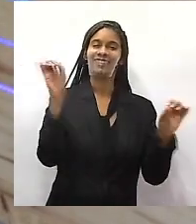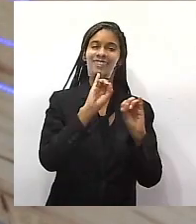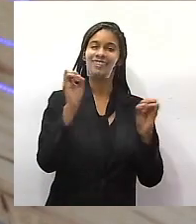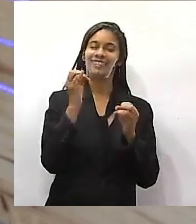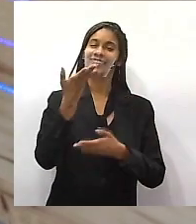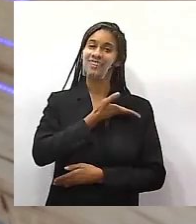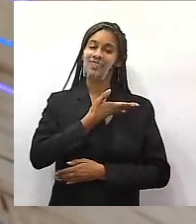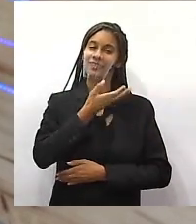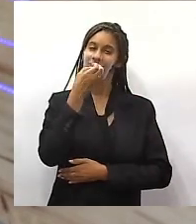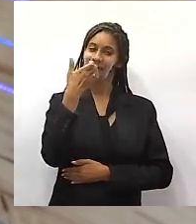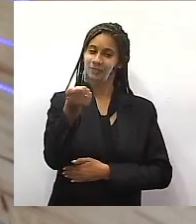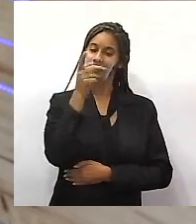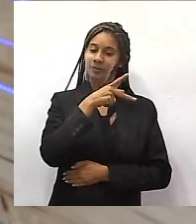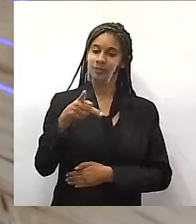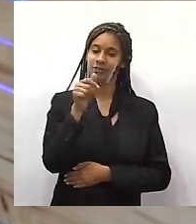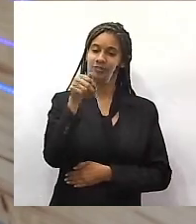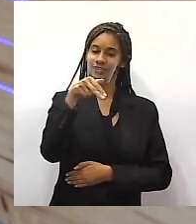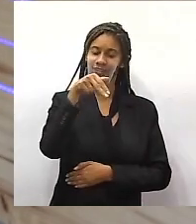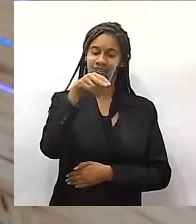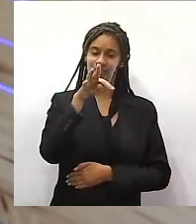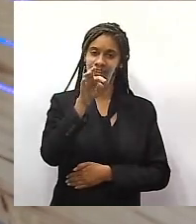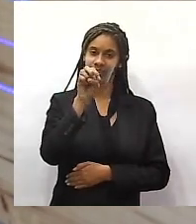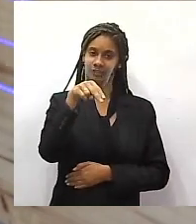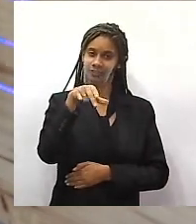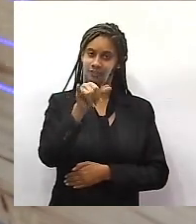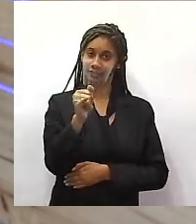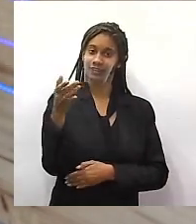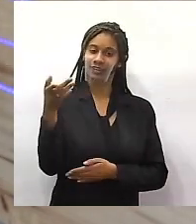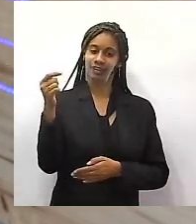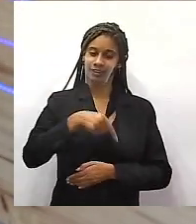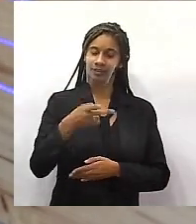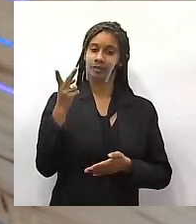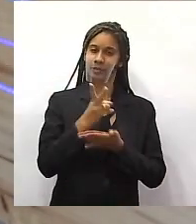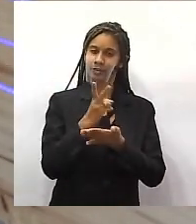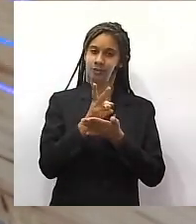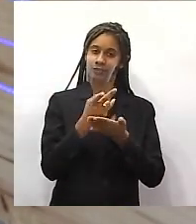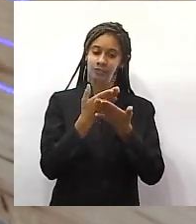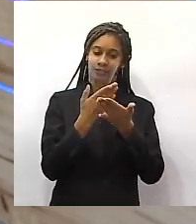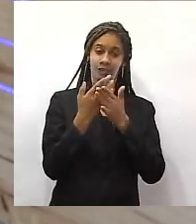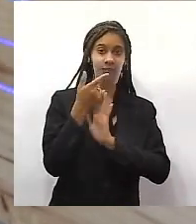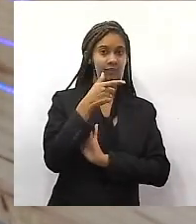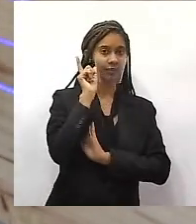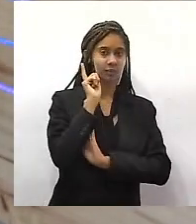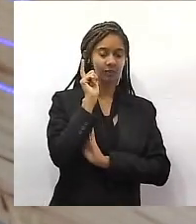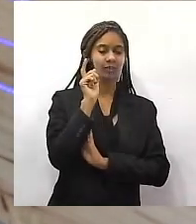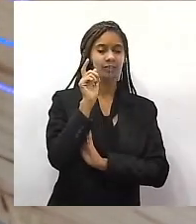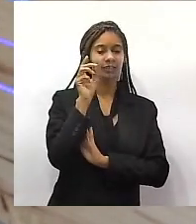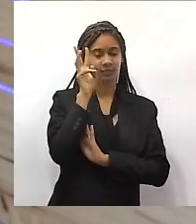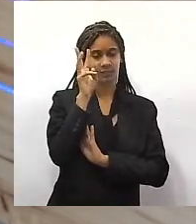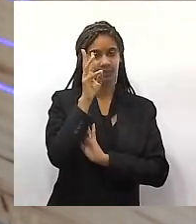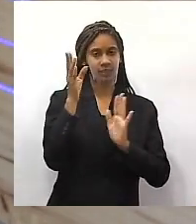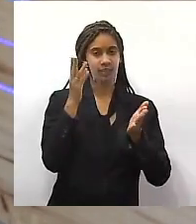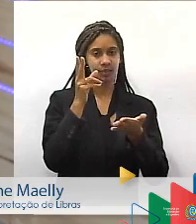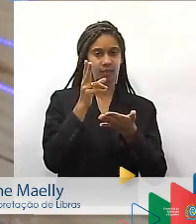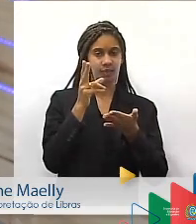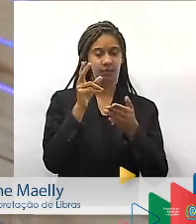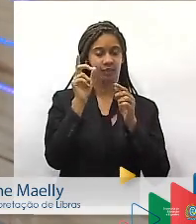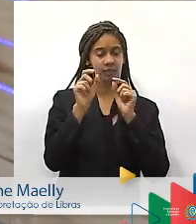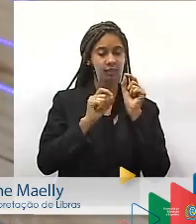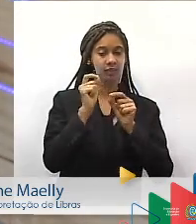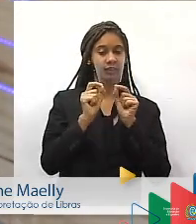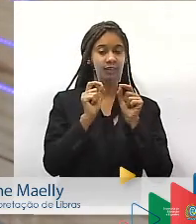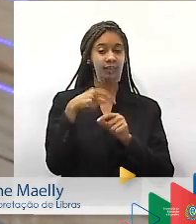Olá, meus amigos, tudo bem? Professor Antony aqui para continuar a aula de ontem, da terça-feira, onde a gente falou sobre o Teorema